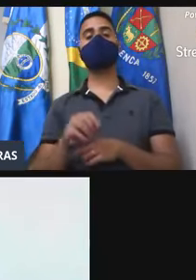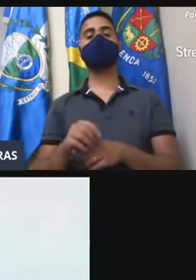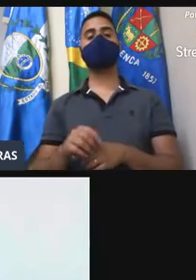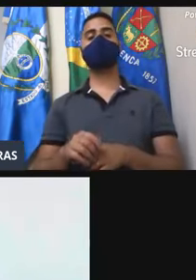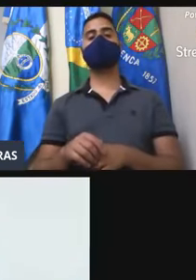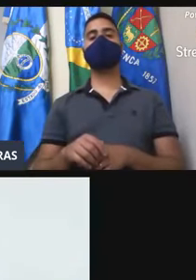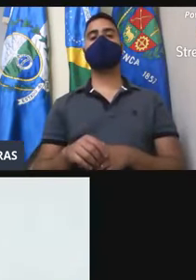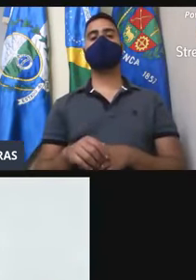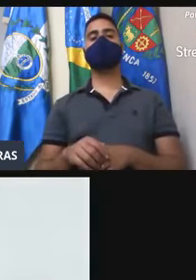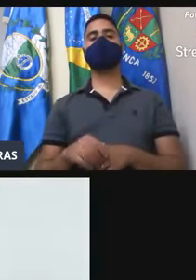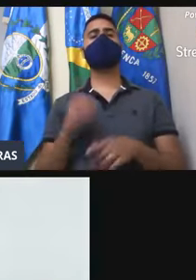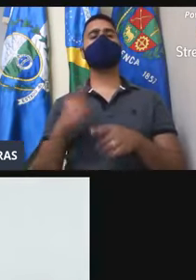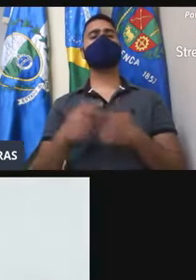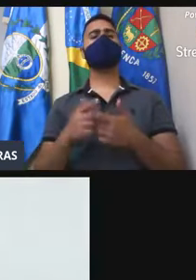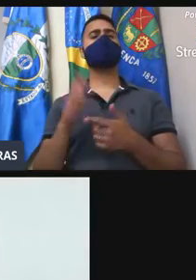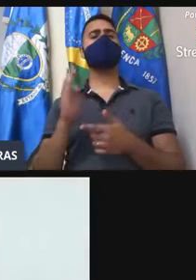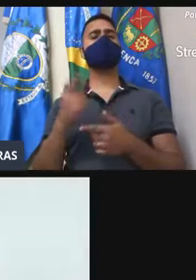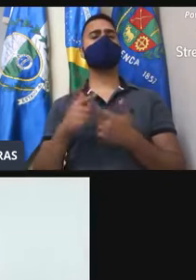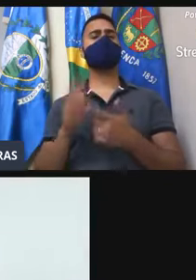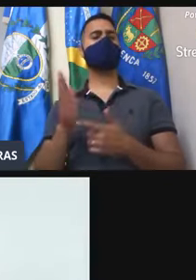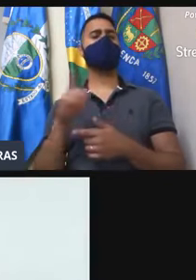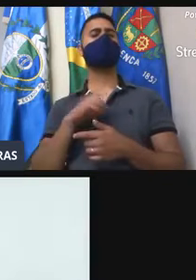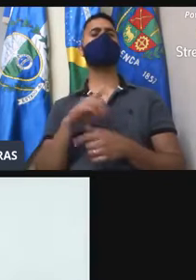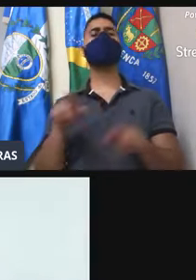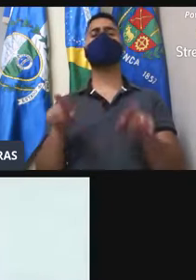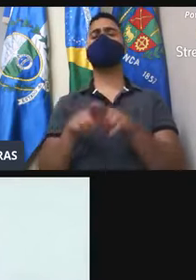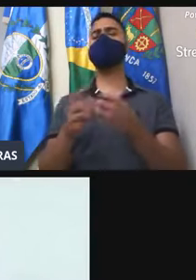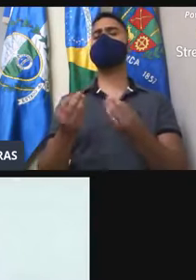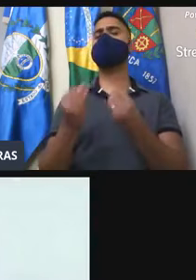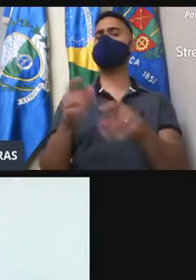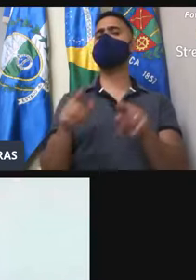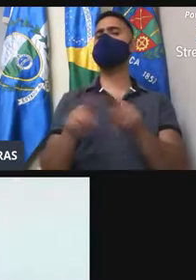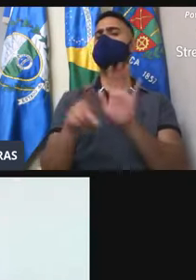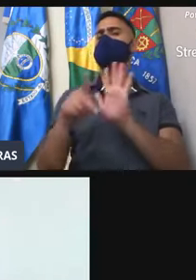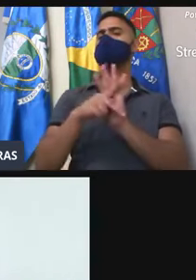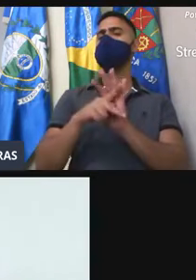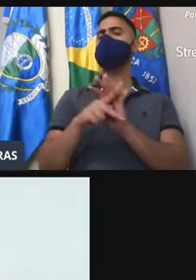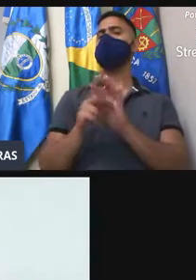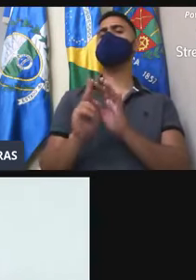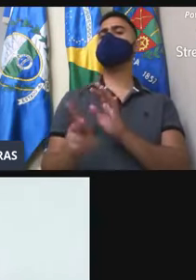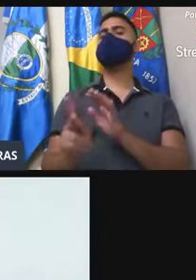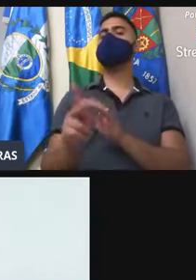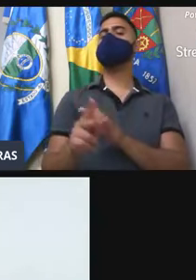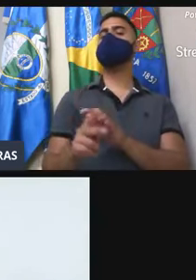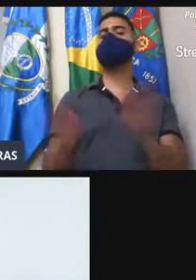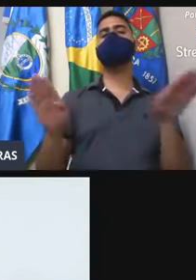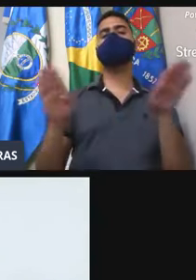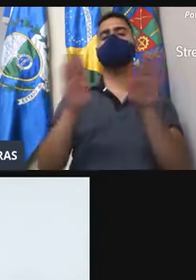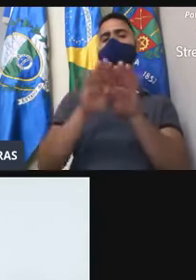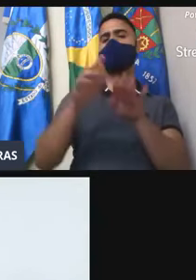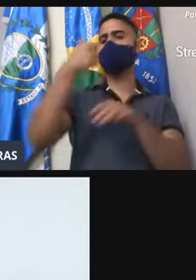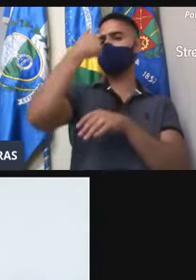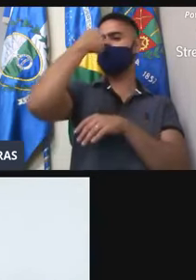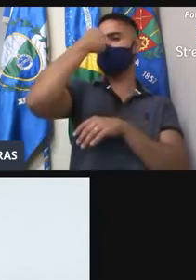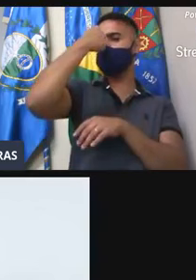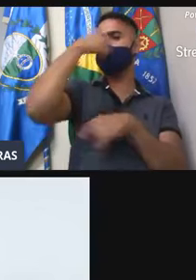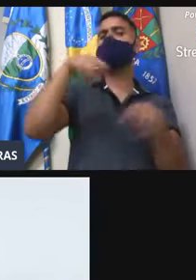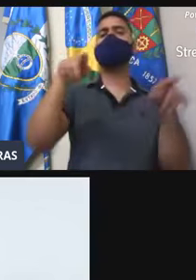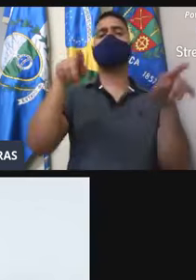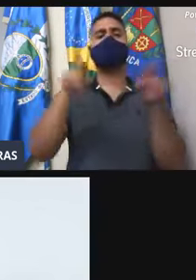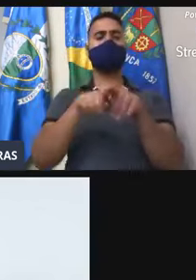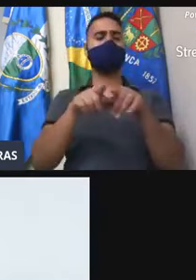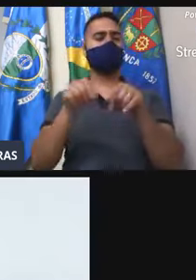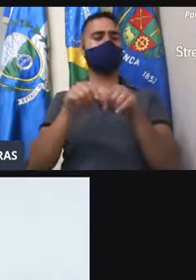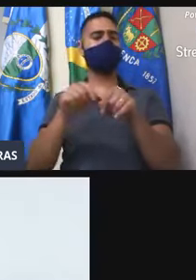né, do que já tem dentro do que o município oferece com funcionalismo próprio, para manter a barreira, o termômetro, a Beatriz, tem quem vai